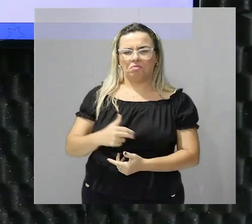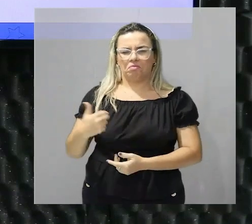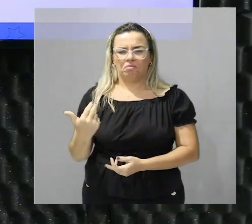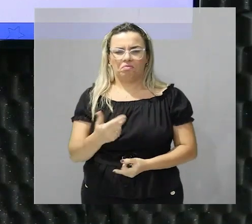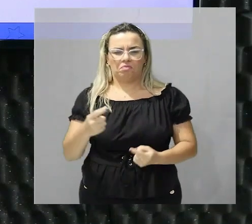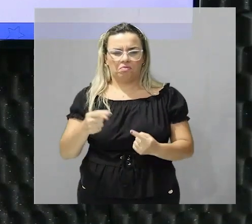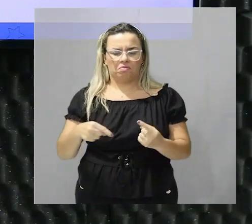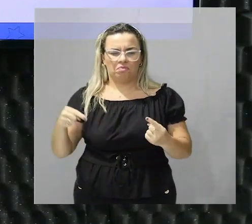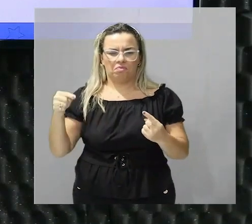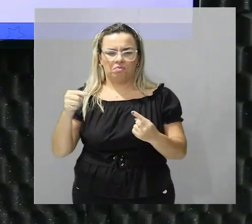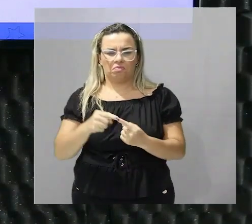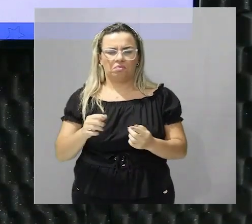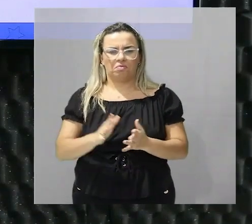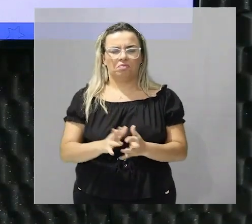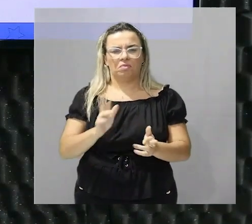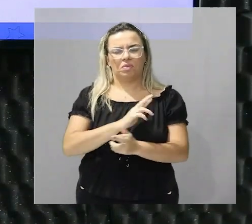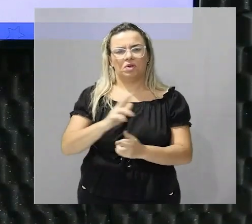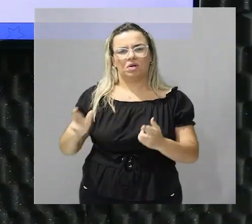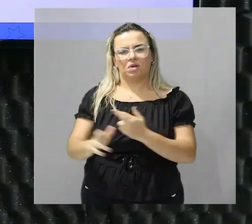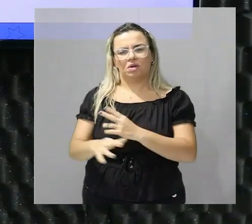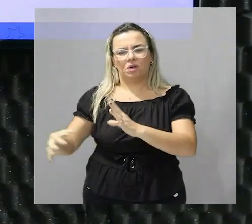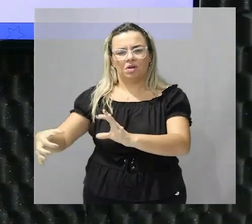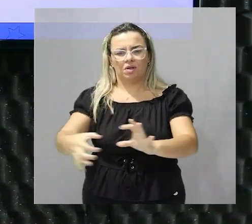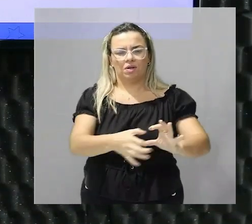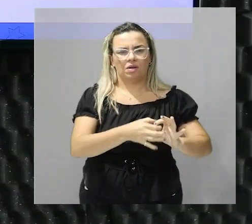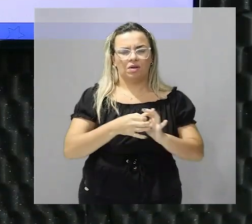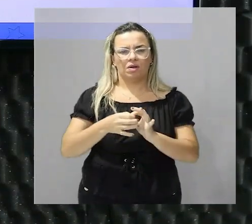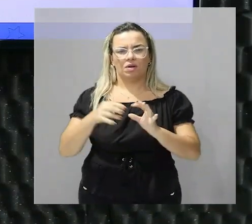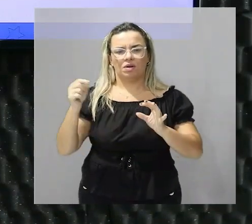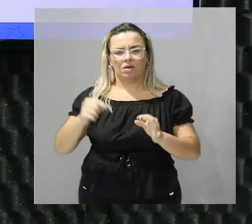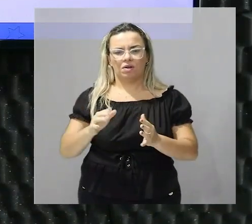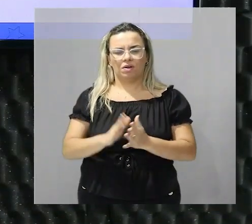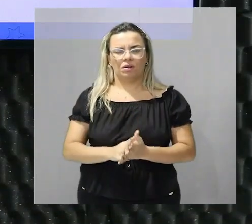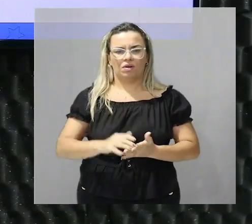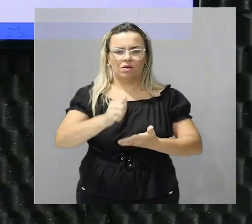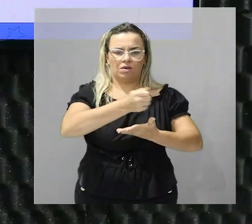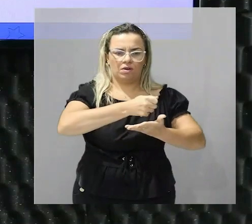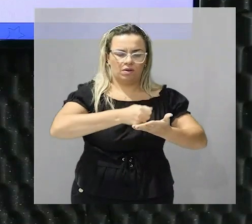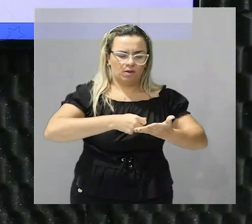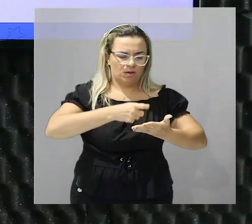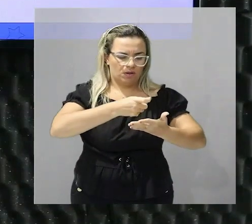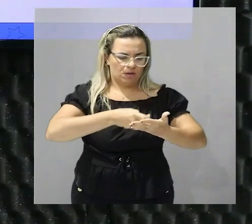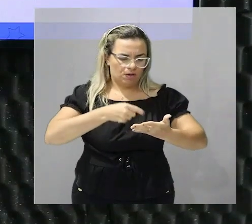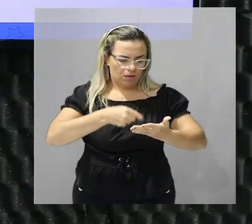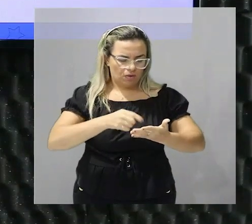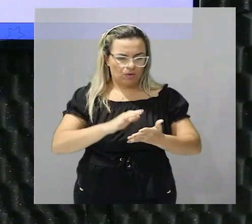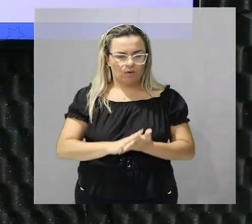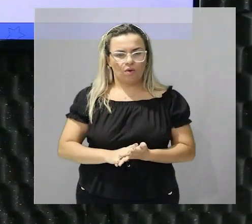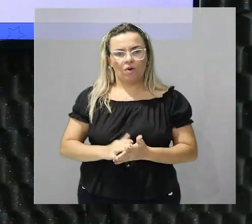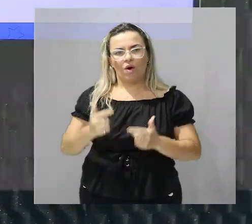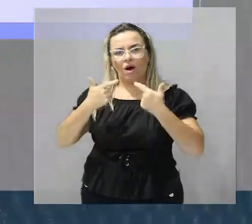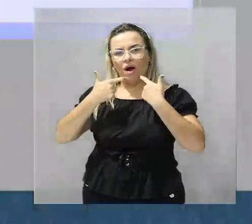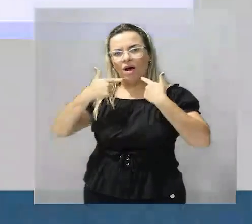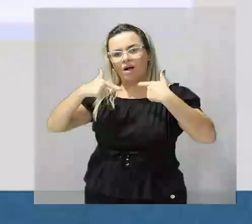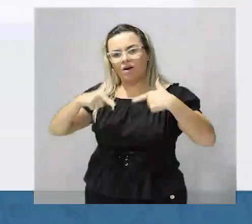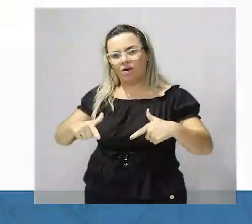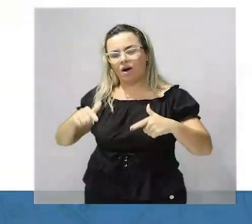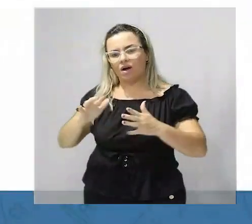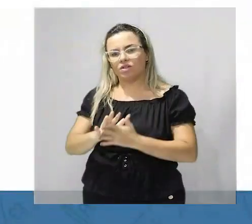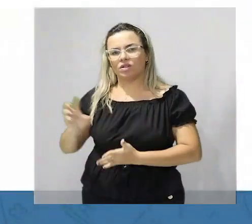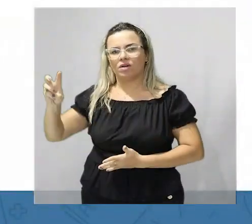foi apenas associar as informações descritas no texto com a linguagem matemática correspondente, tá? Então,